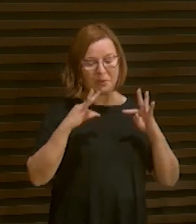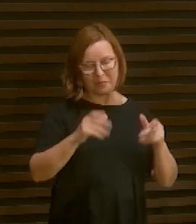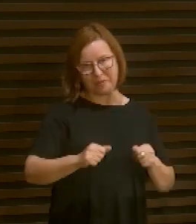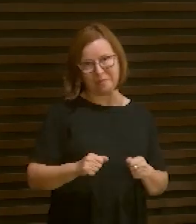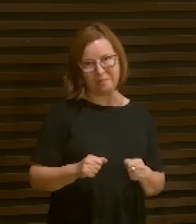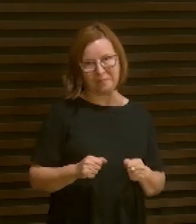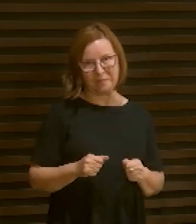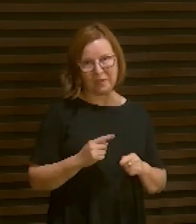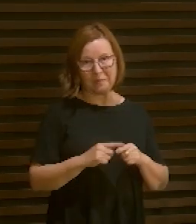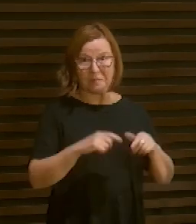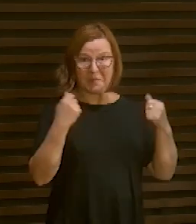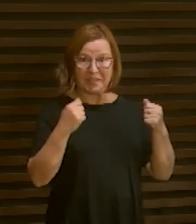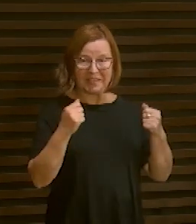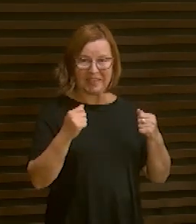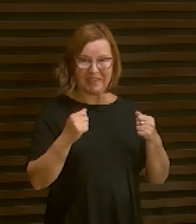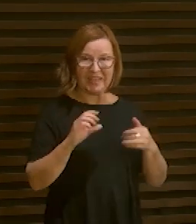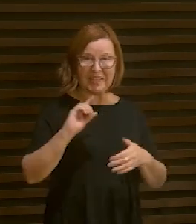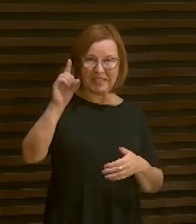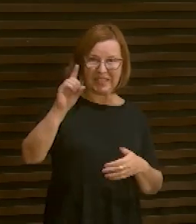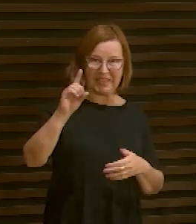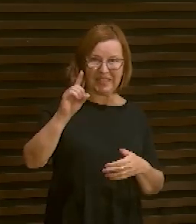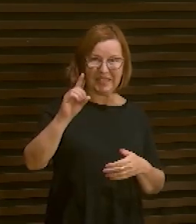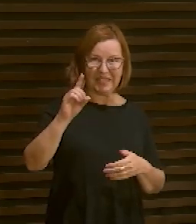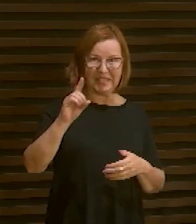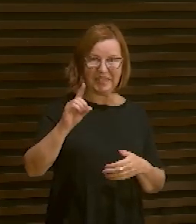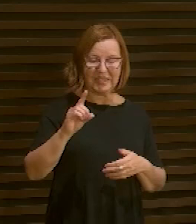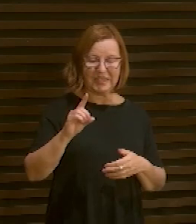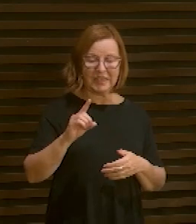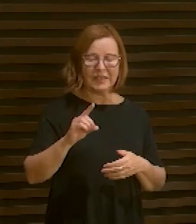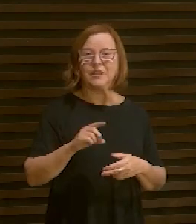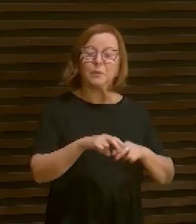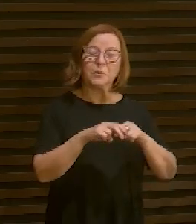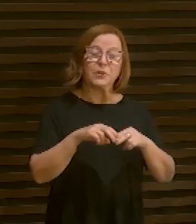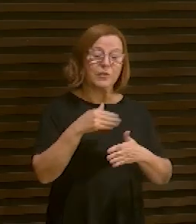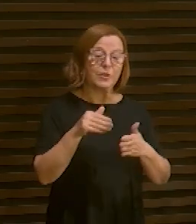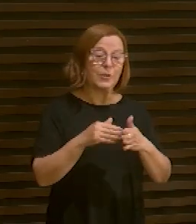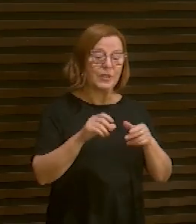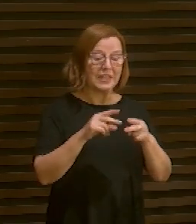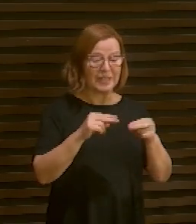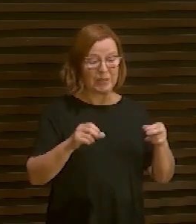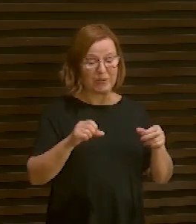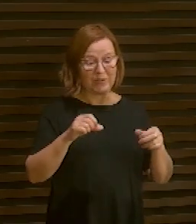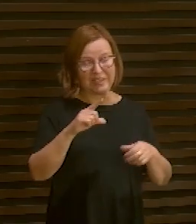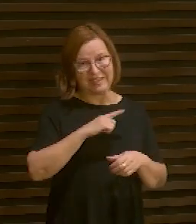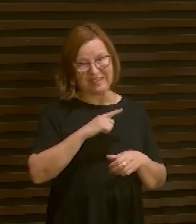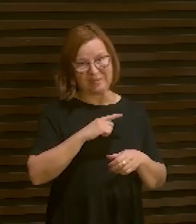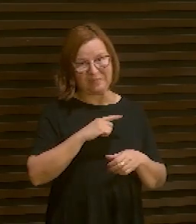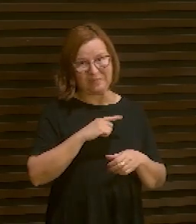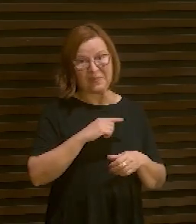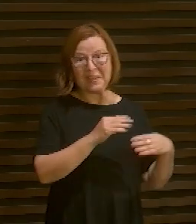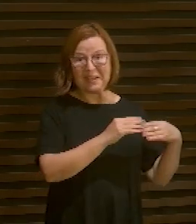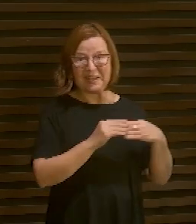que aquele por cuja causa e por quem todas as coisas existem, conduzindo muitos filhos, aqui é uma